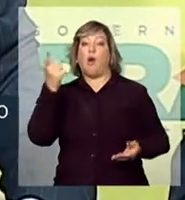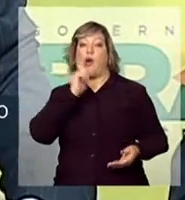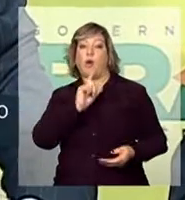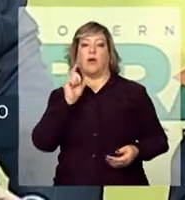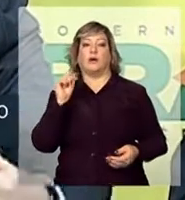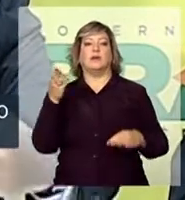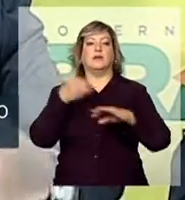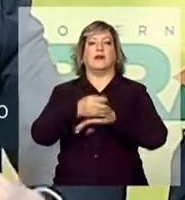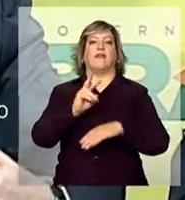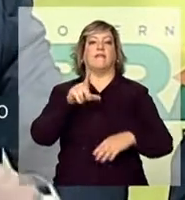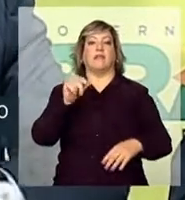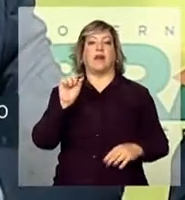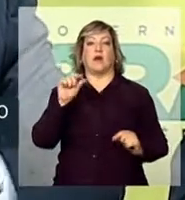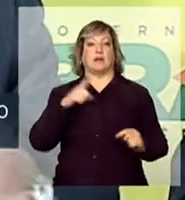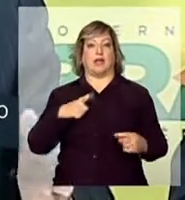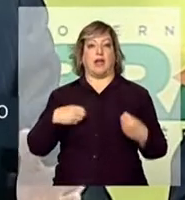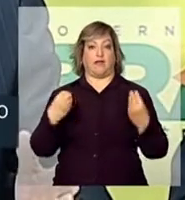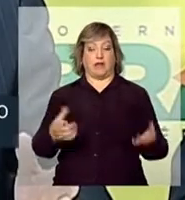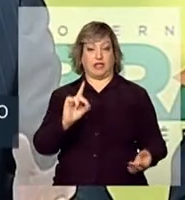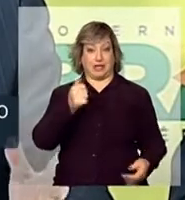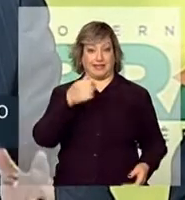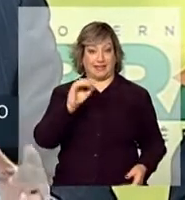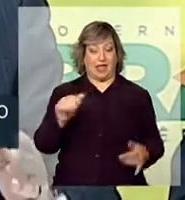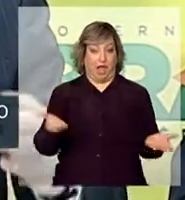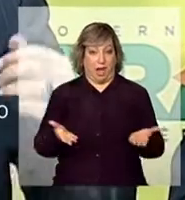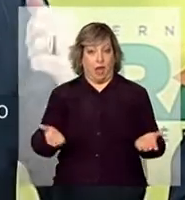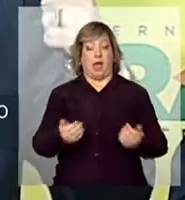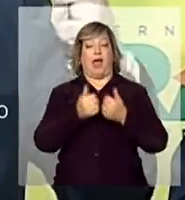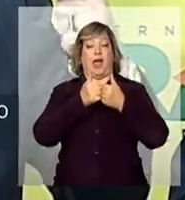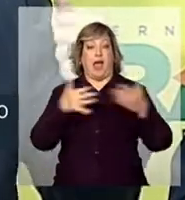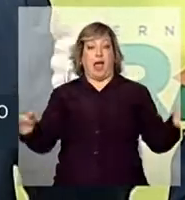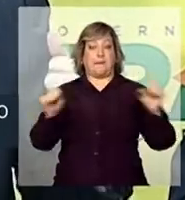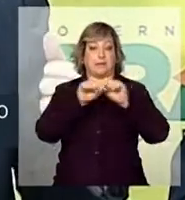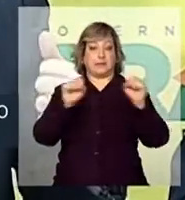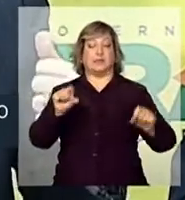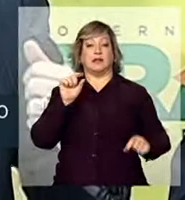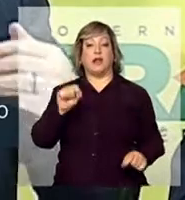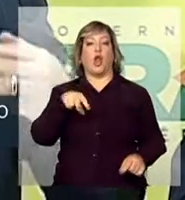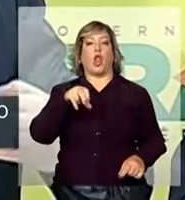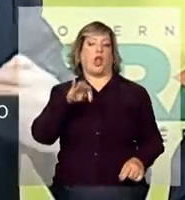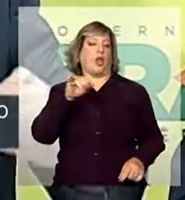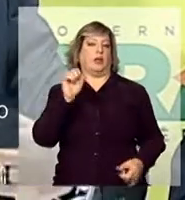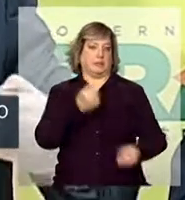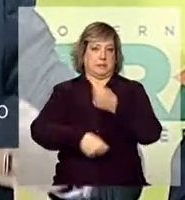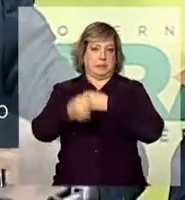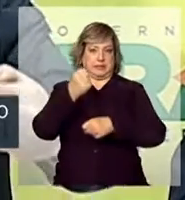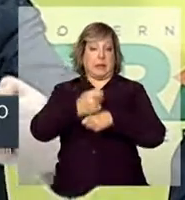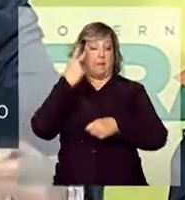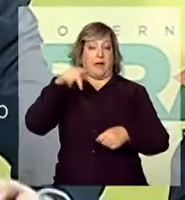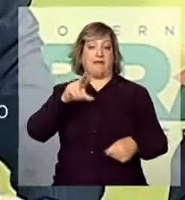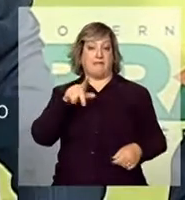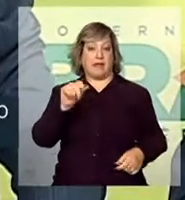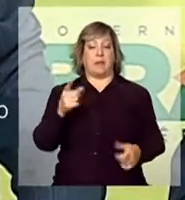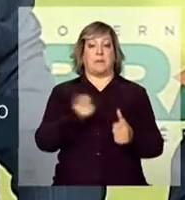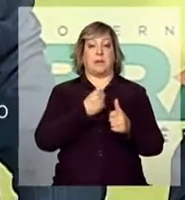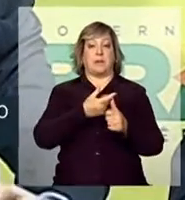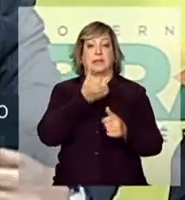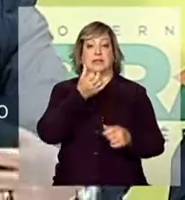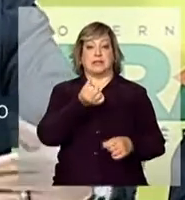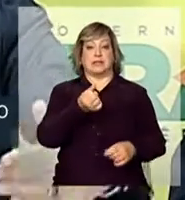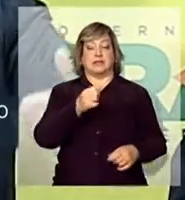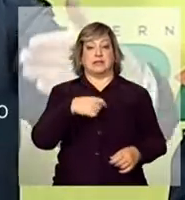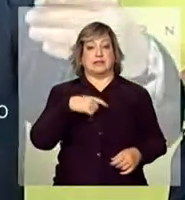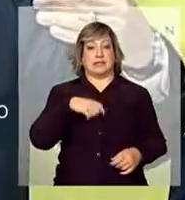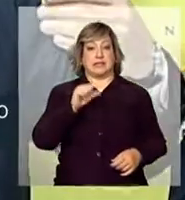ofertantes então dia 10 agora abre o sistema ainda a nota do ano passado para as vagas do primeiro semestre desse ano